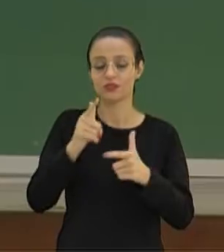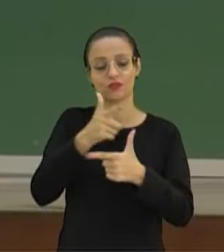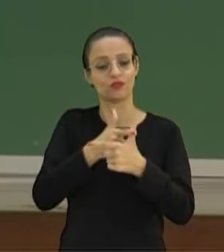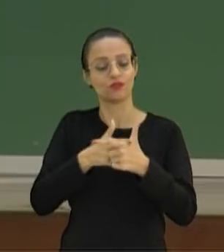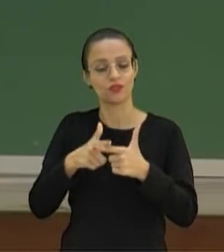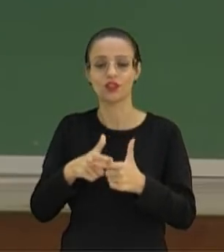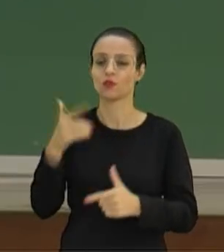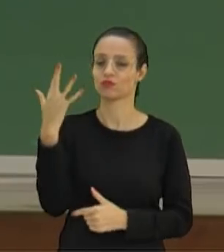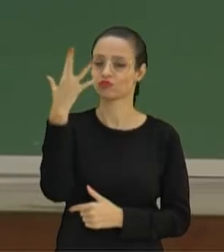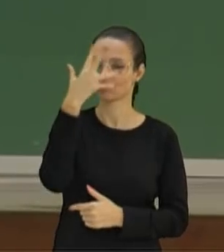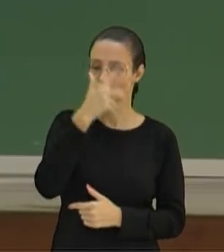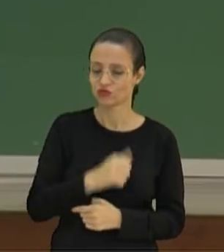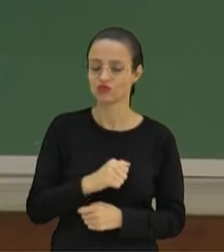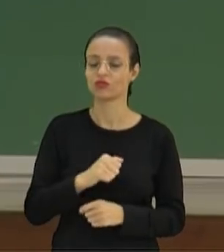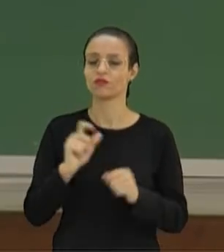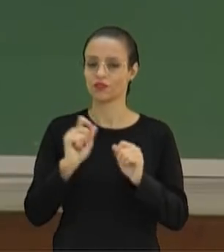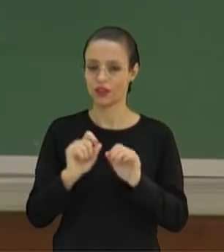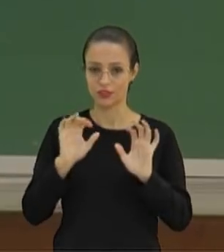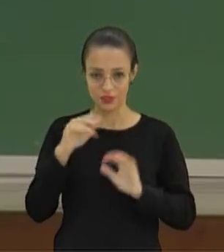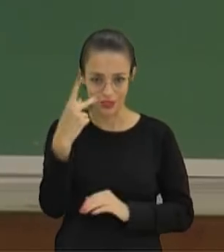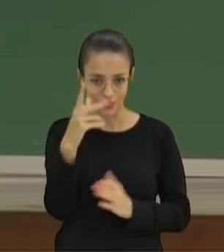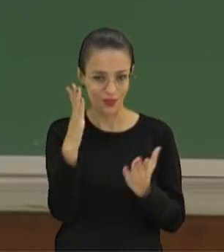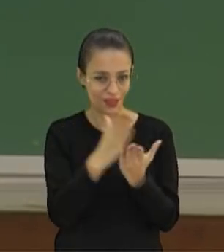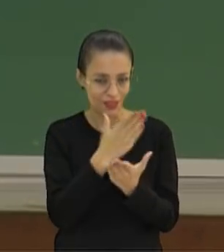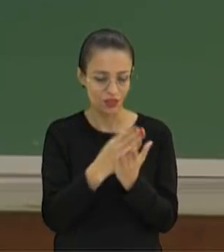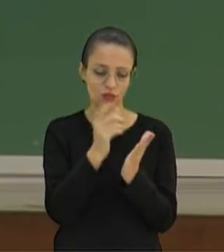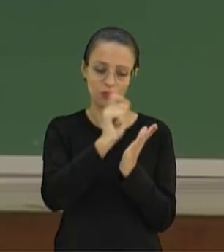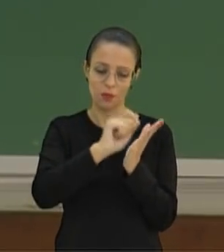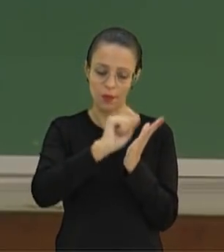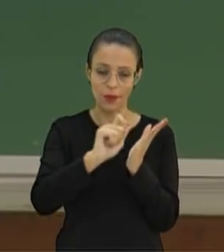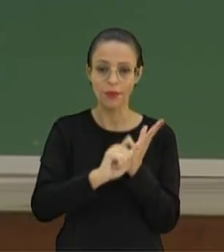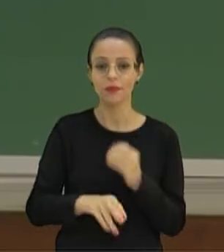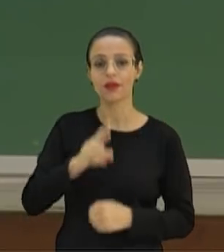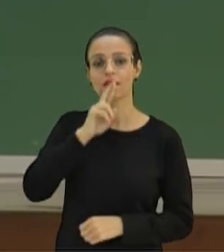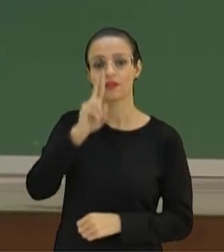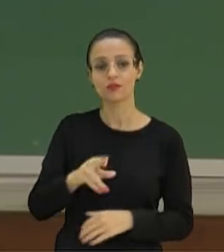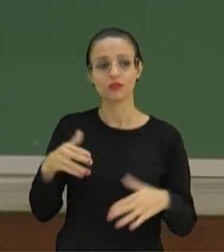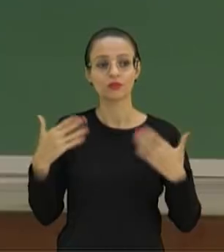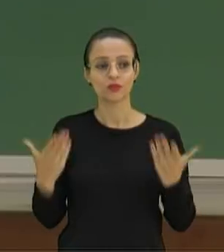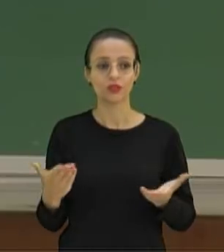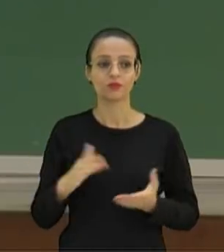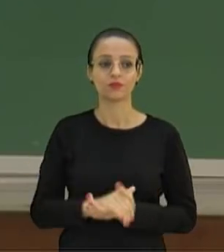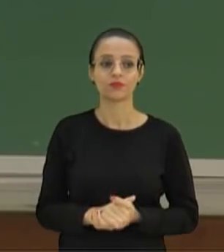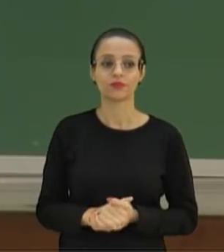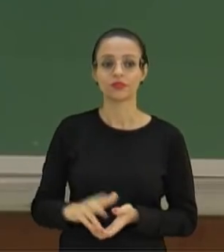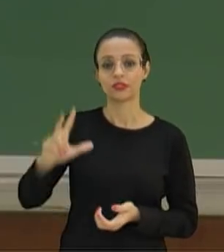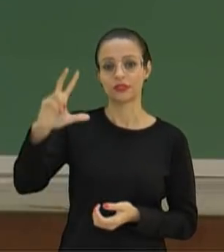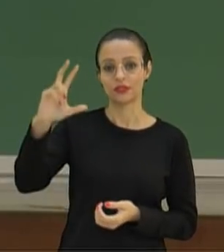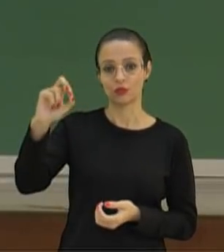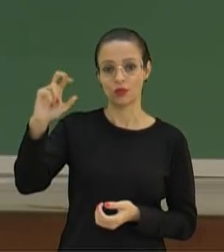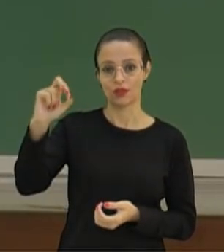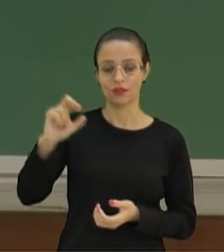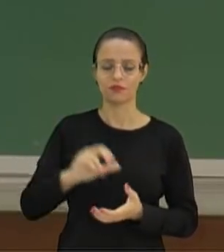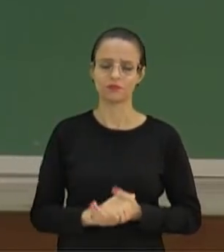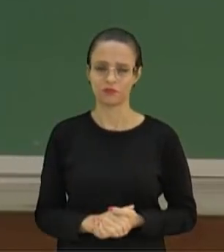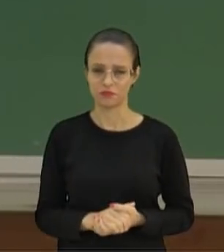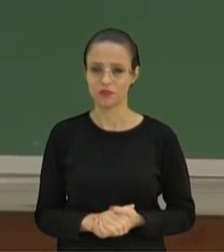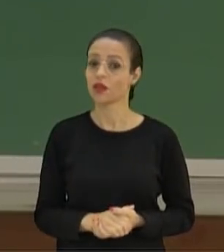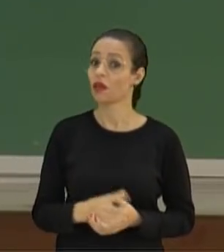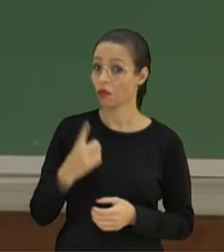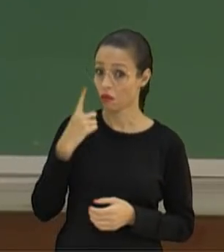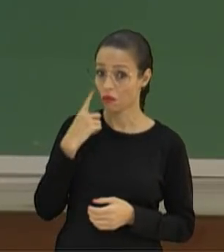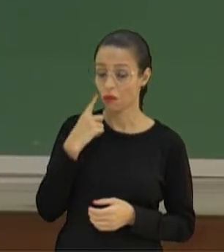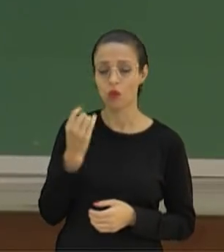divisão bonitinho ali, que façam no caderno de divisão, vai dar o valor do quê? Ó, de 50. Prof, olha